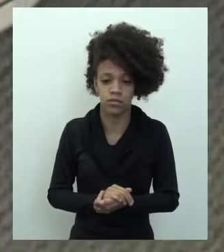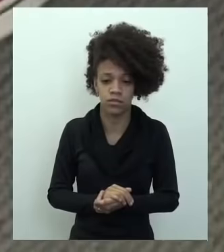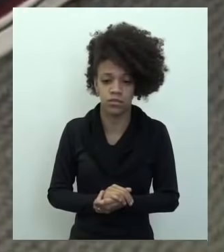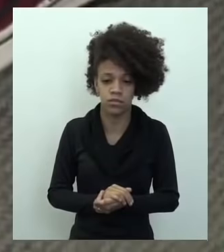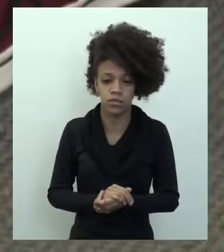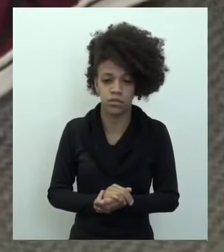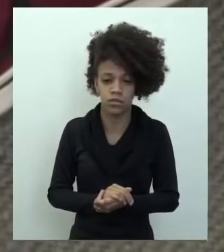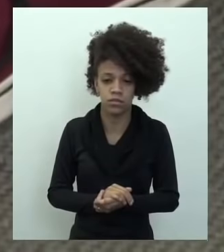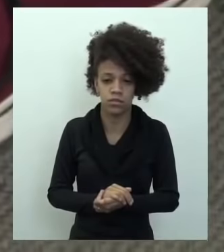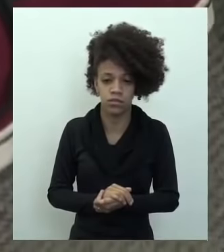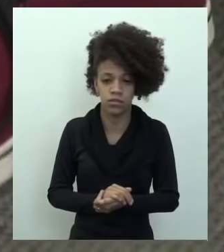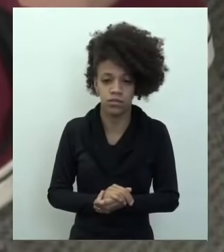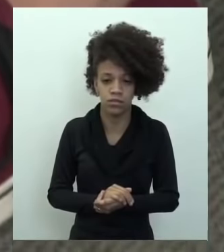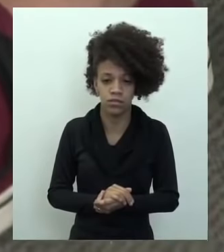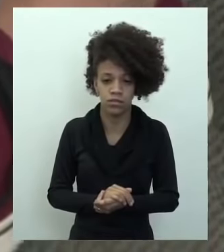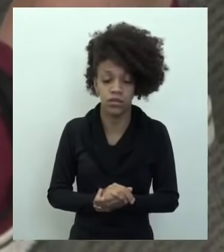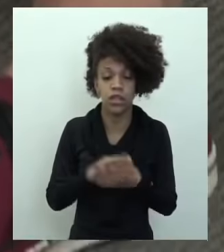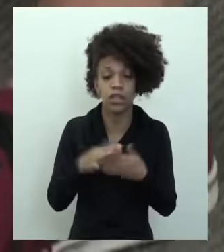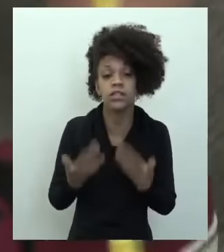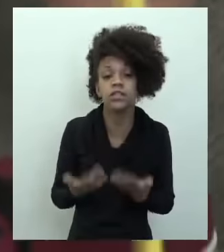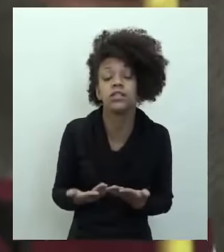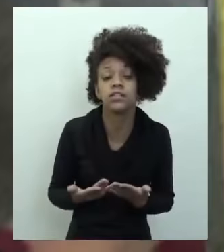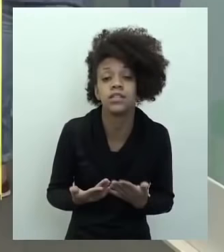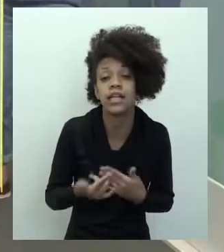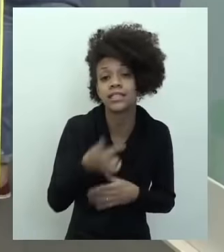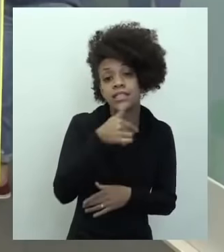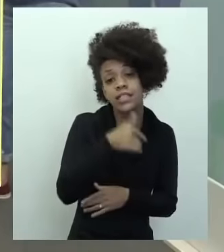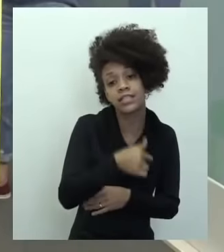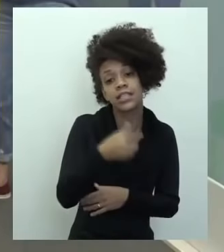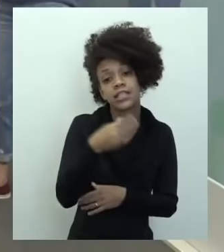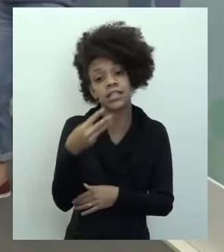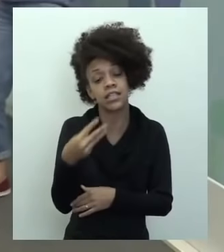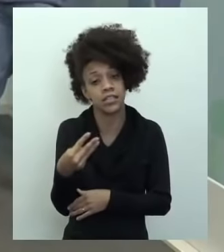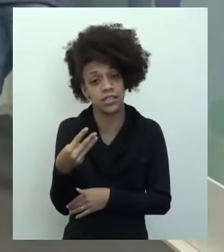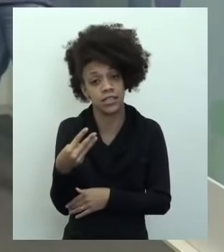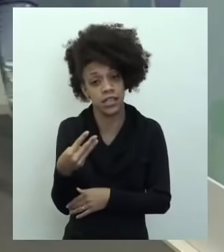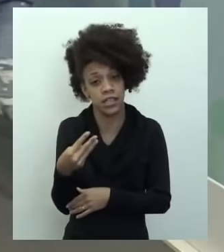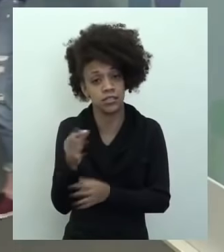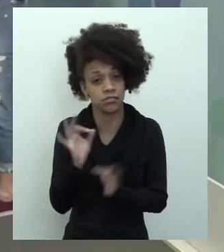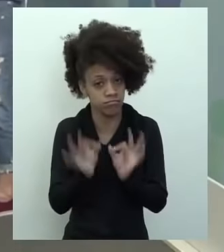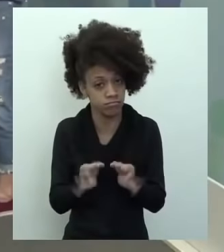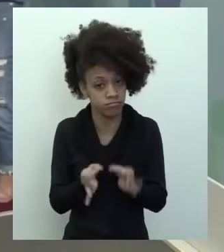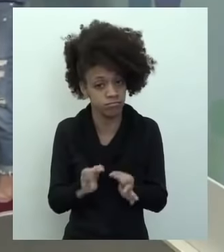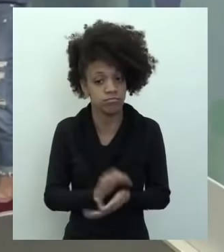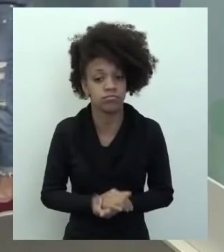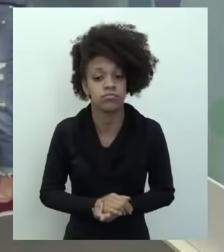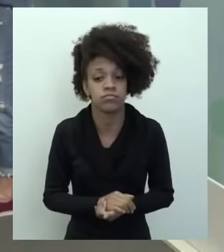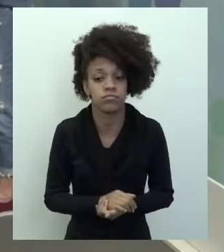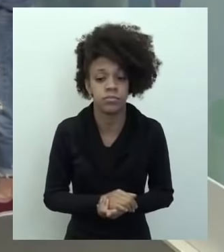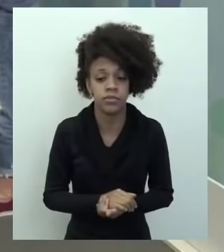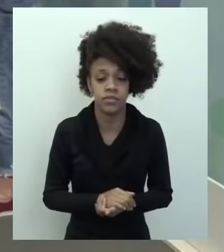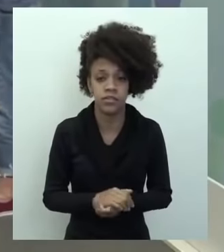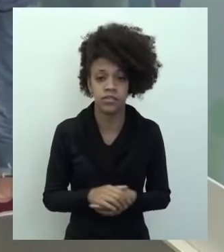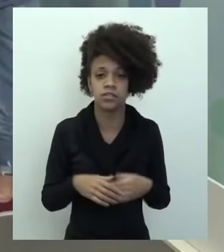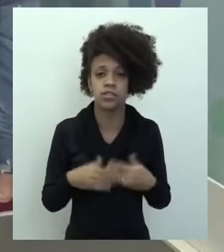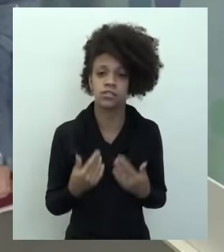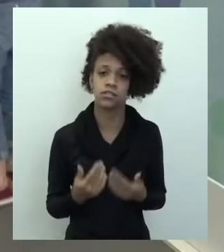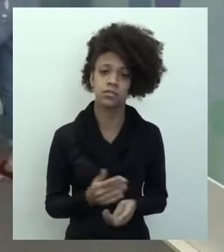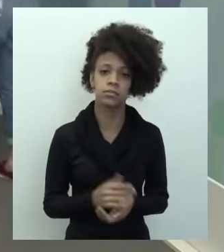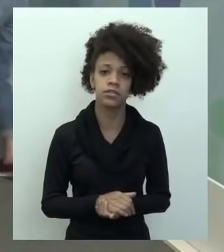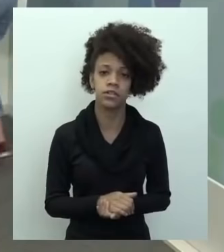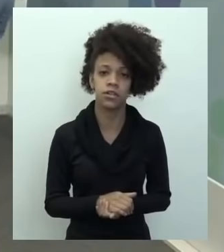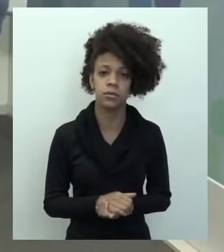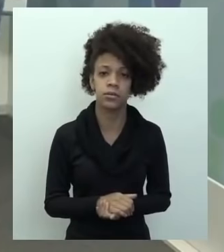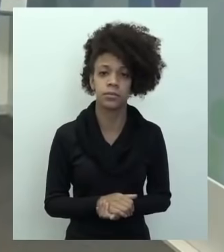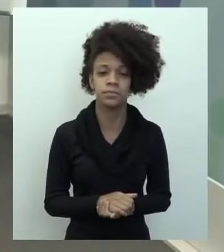pezinho e deu 73, tá ok? Então, eu pego,